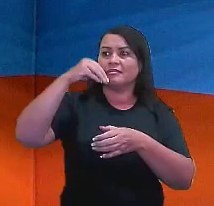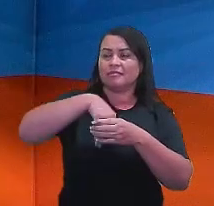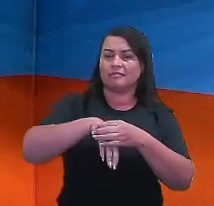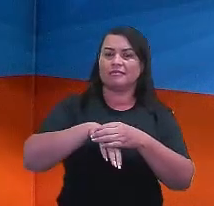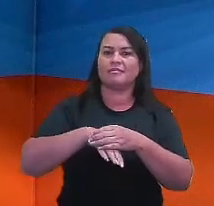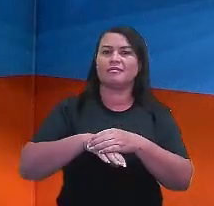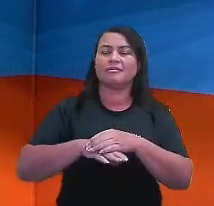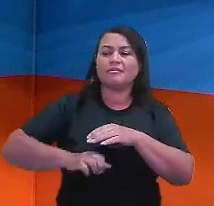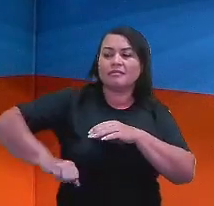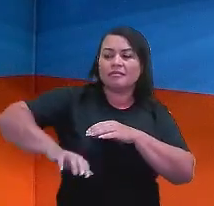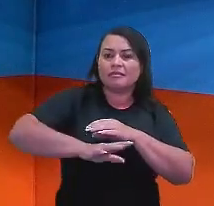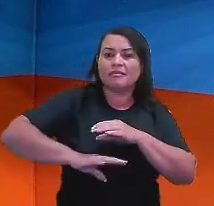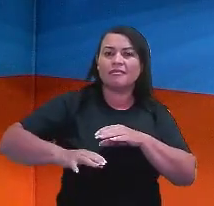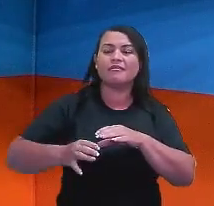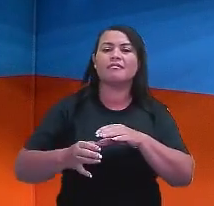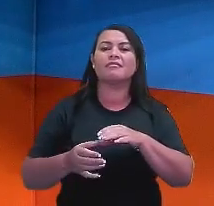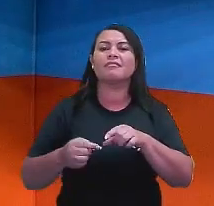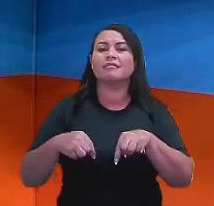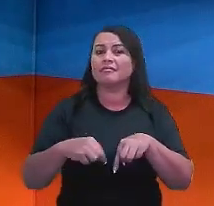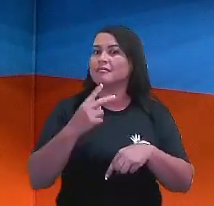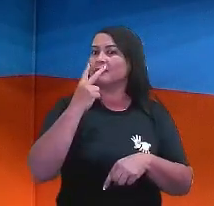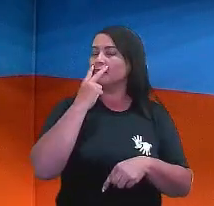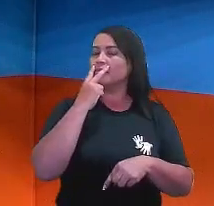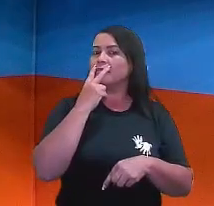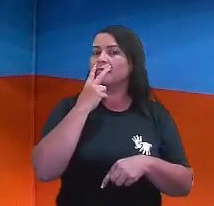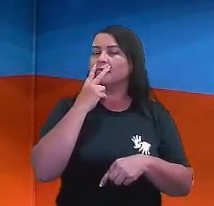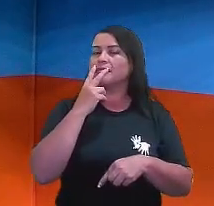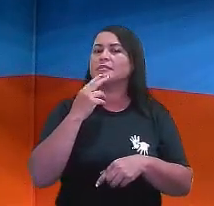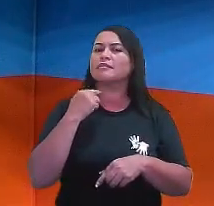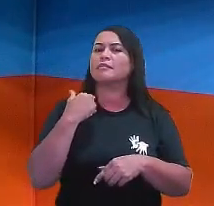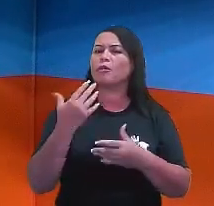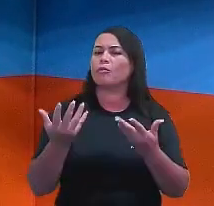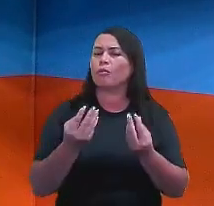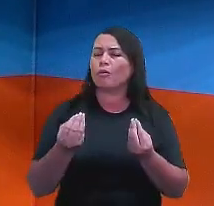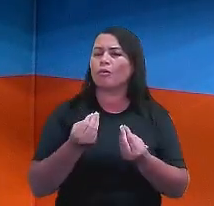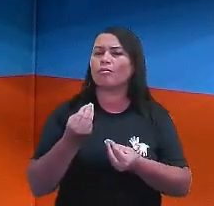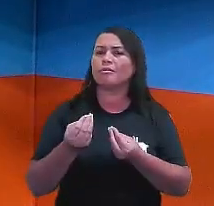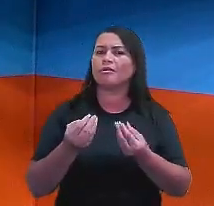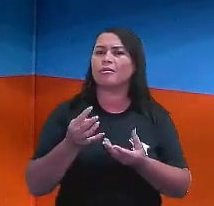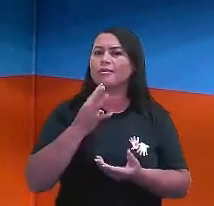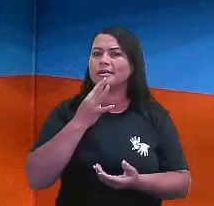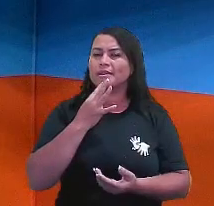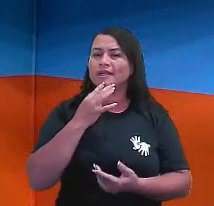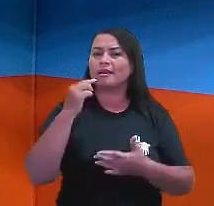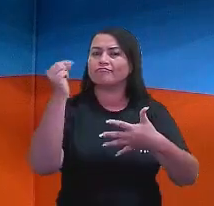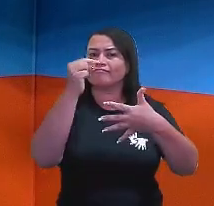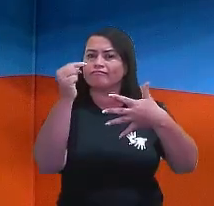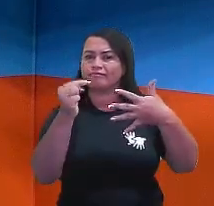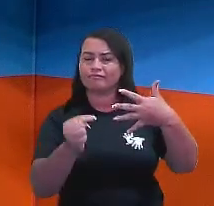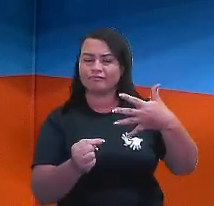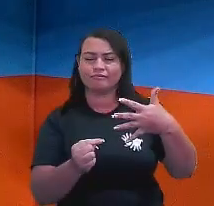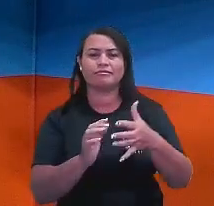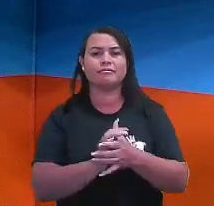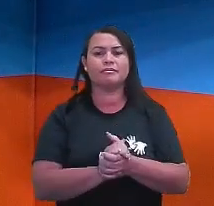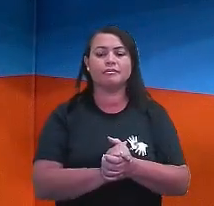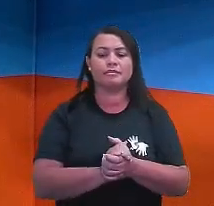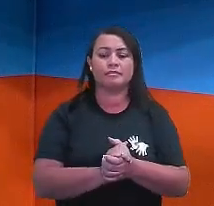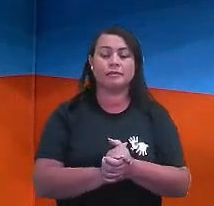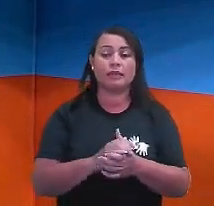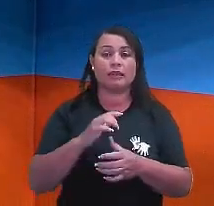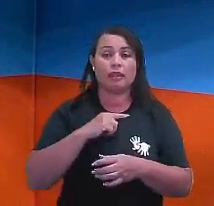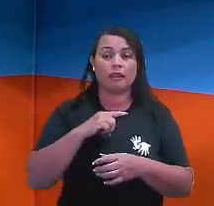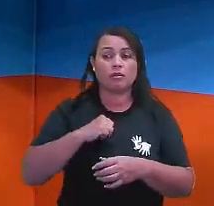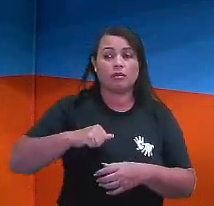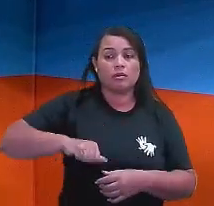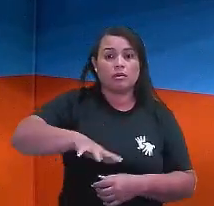territorial de Vitória de Santo Antão. E aí a gente vai conhecer que municípios são esses. Do seu